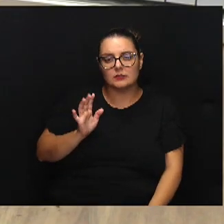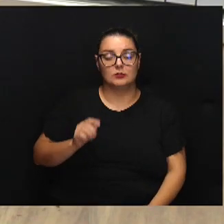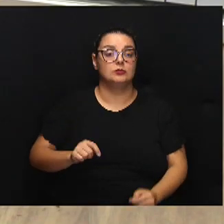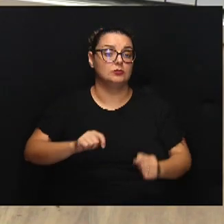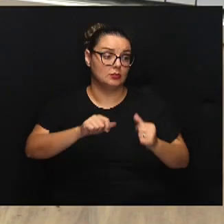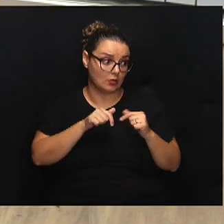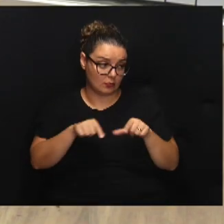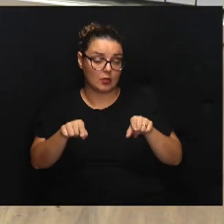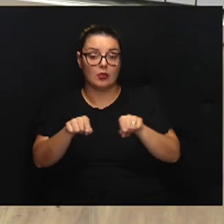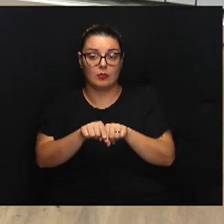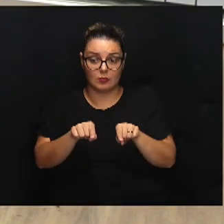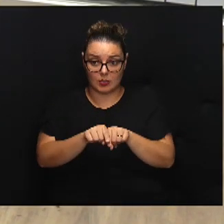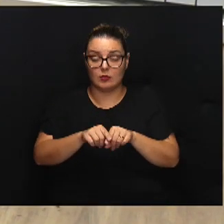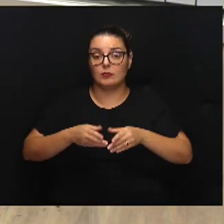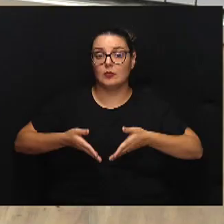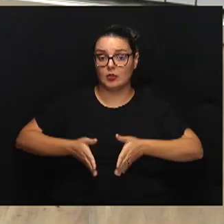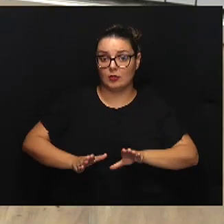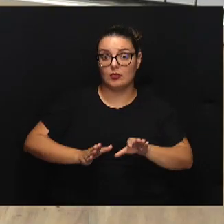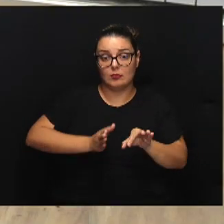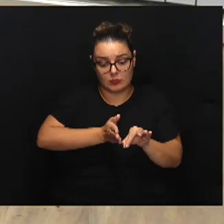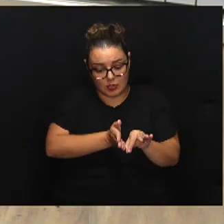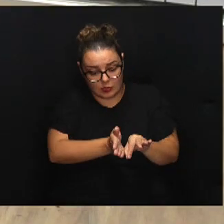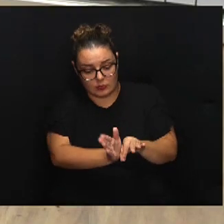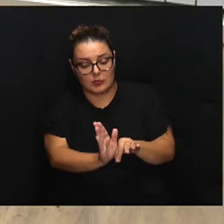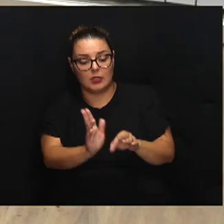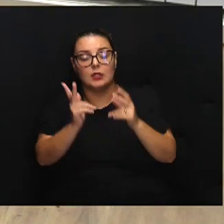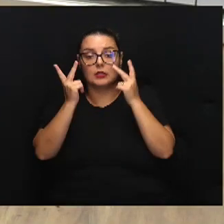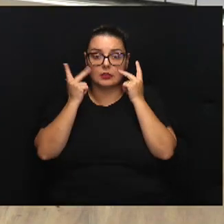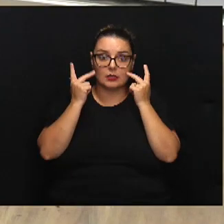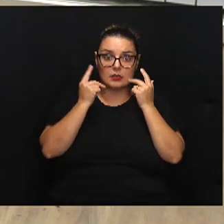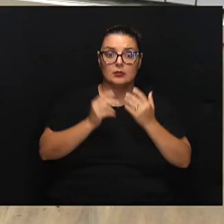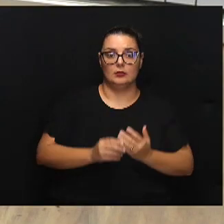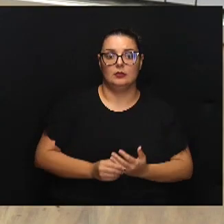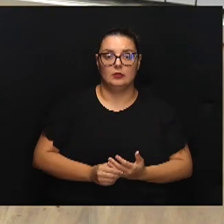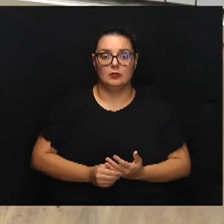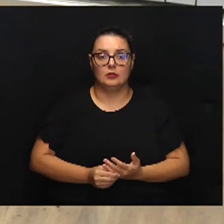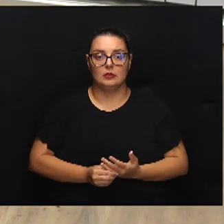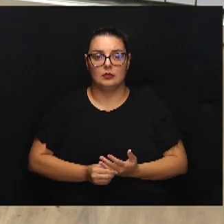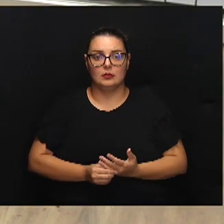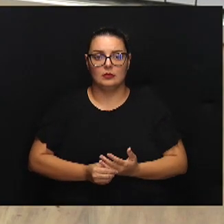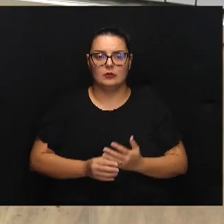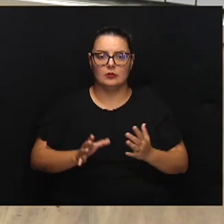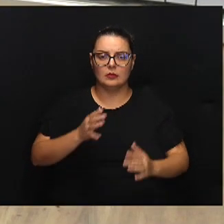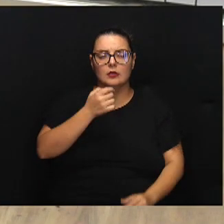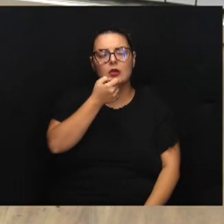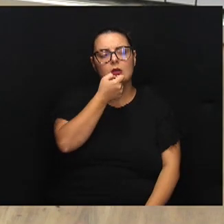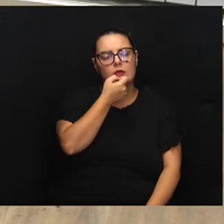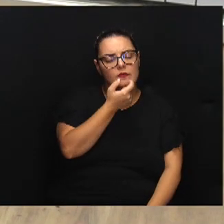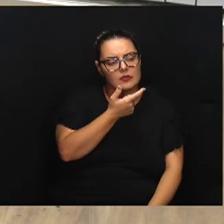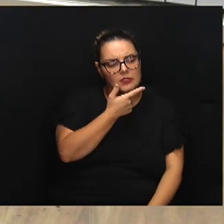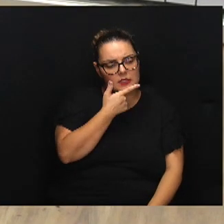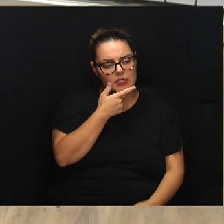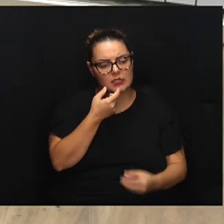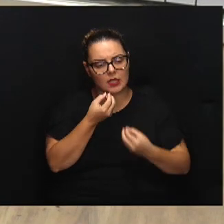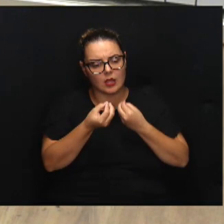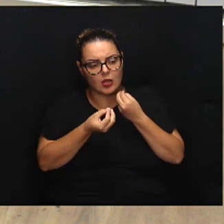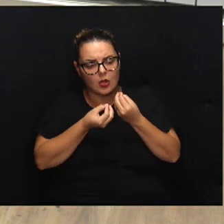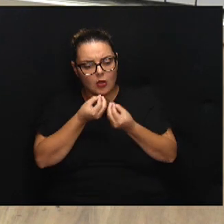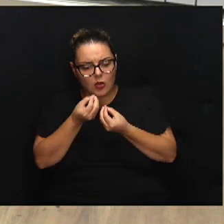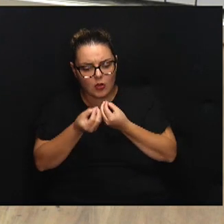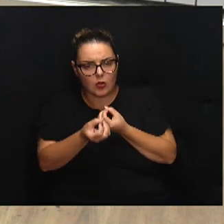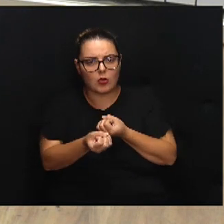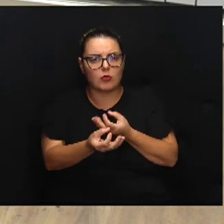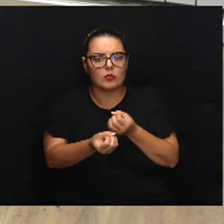benefícios também do parto vaginal de forma natural, que a gente diz. Fernanda, como é que essas informações